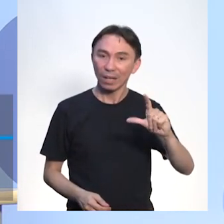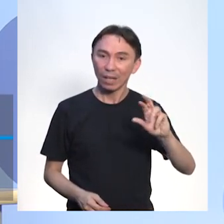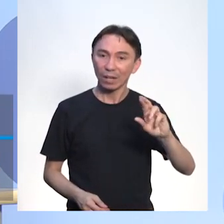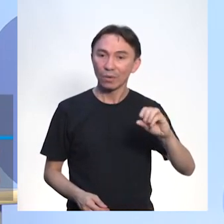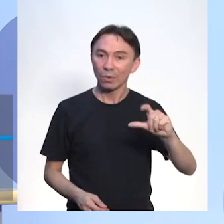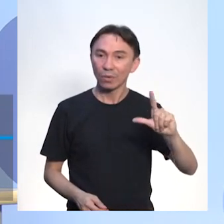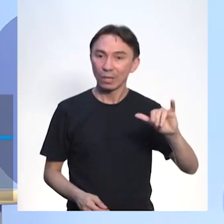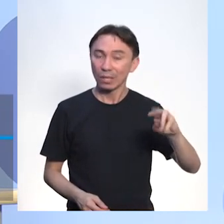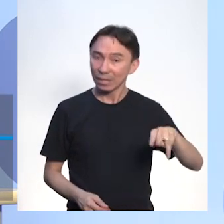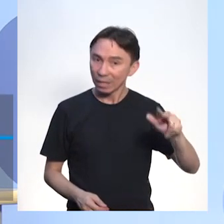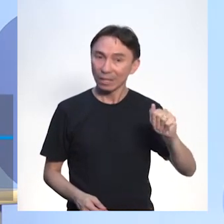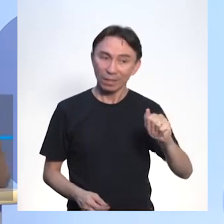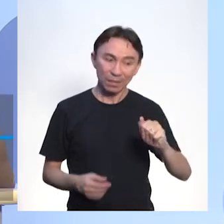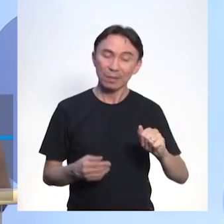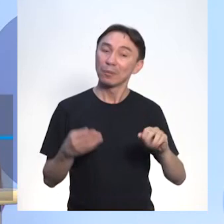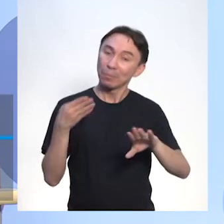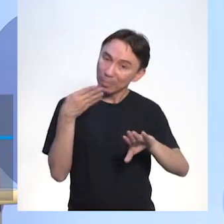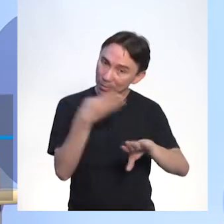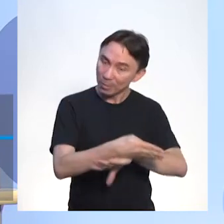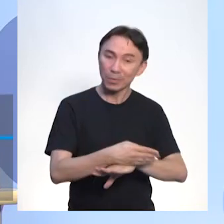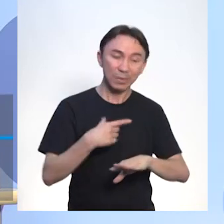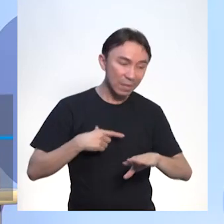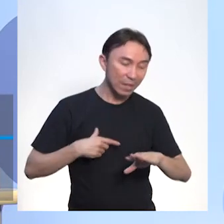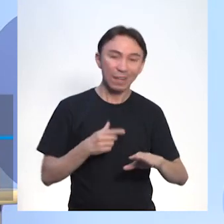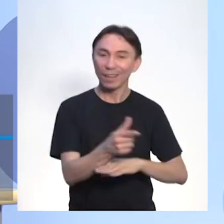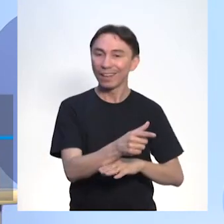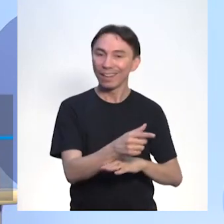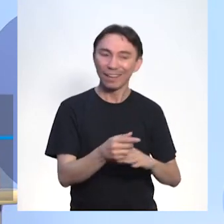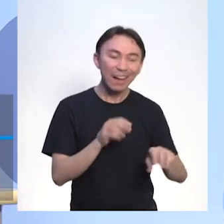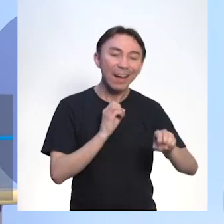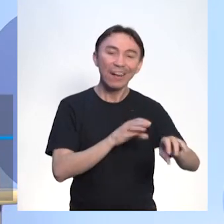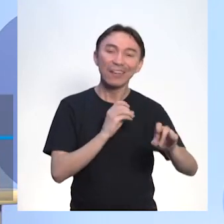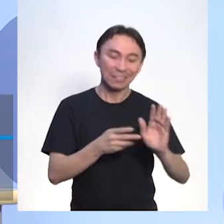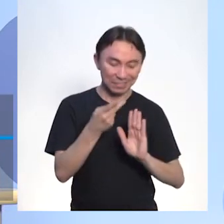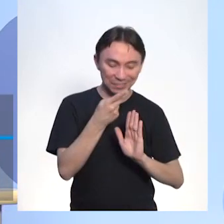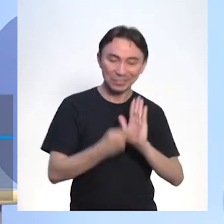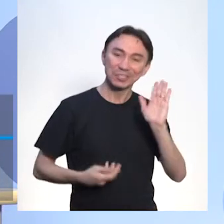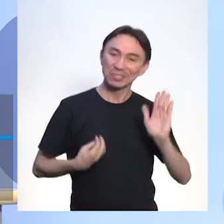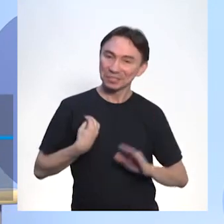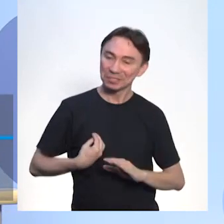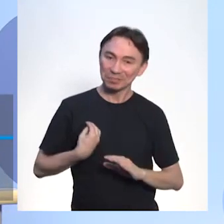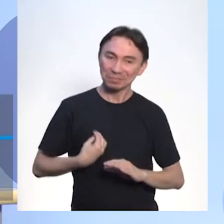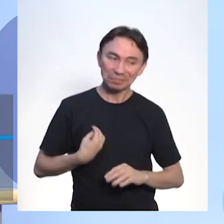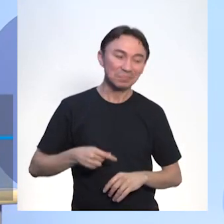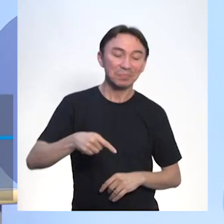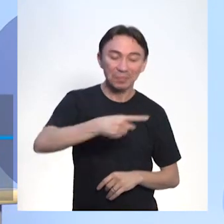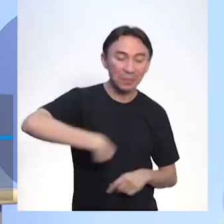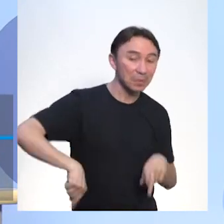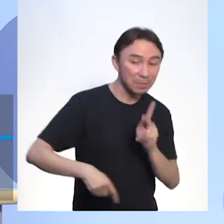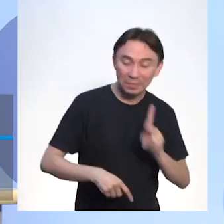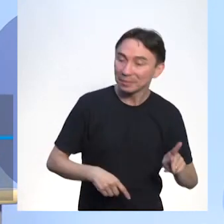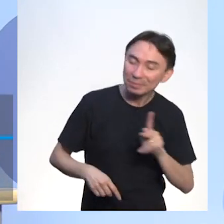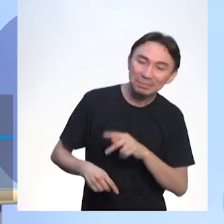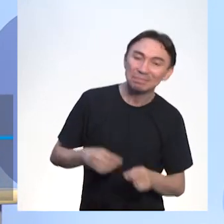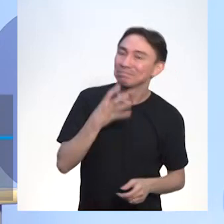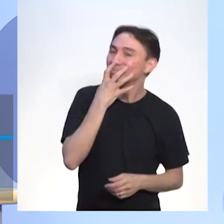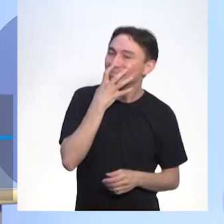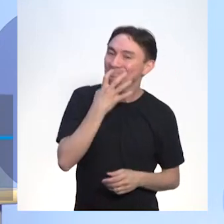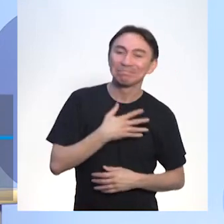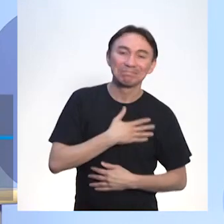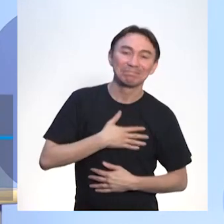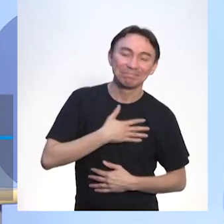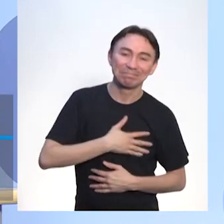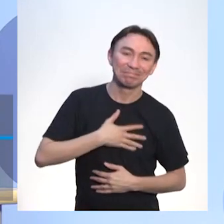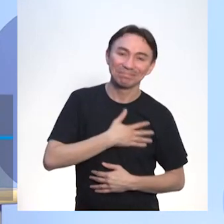seus professores de orgulho mais uma vez. Olha que legal, participou da aula e encheu os professores de orgulho. Nós temos muito